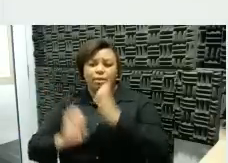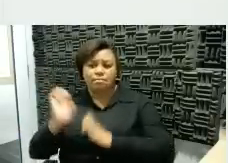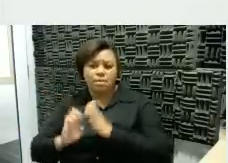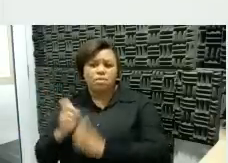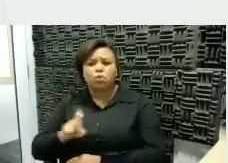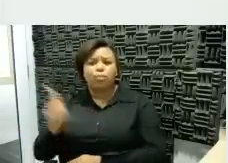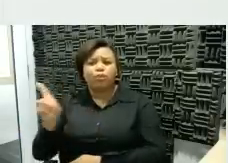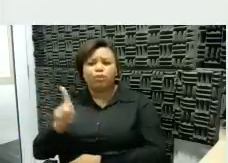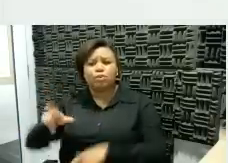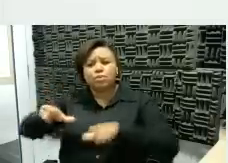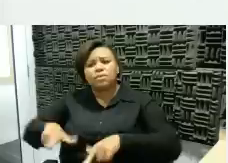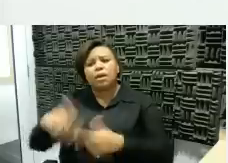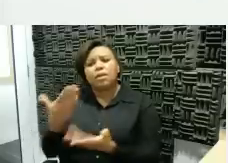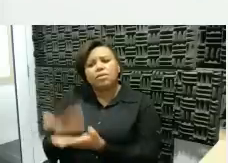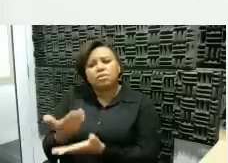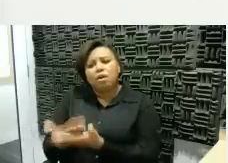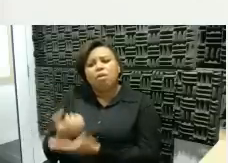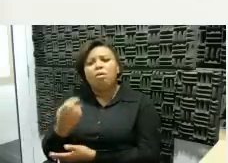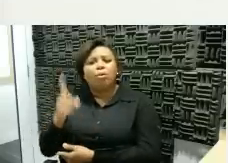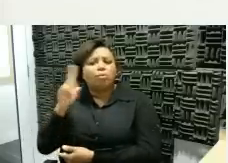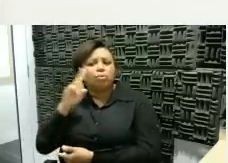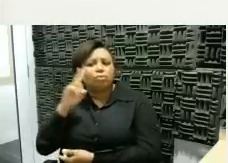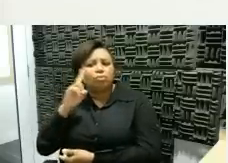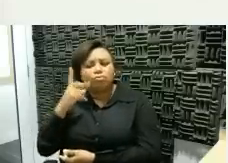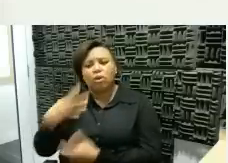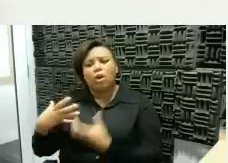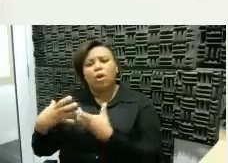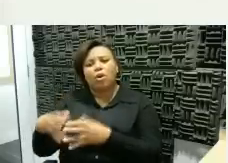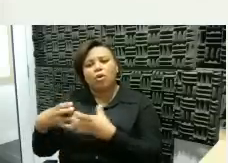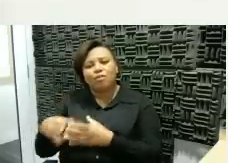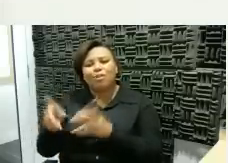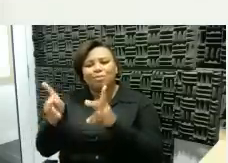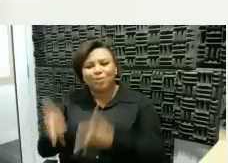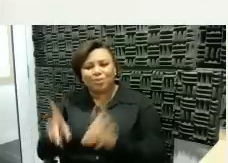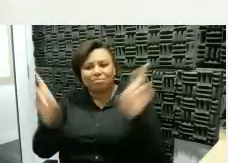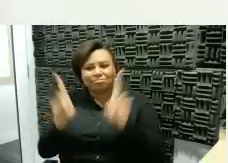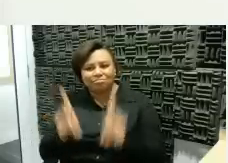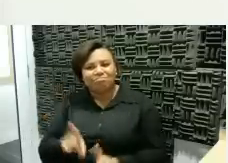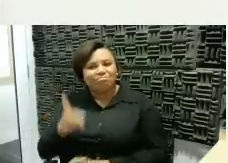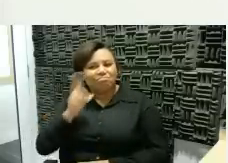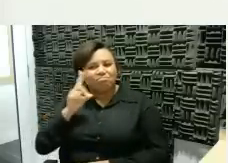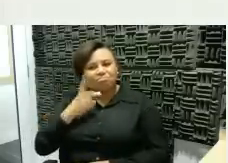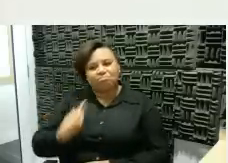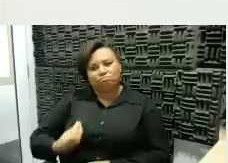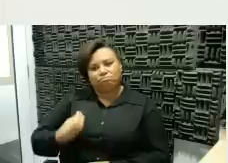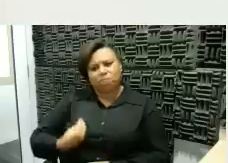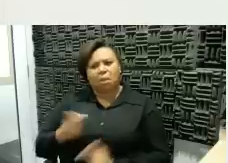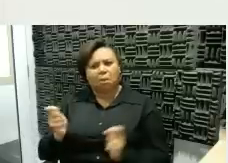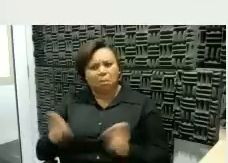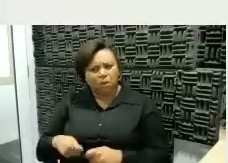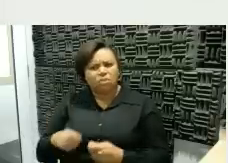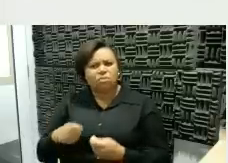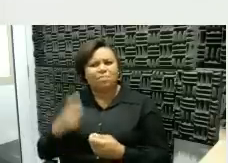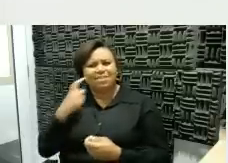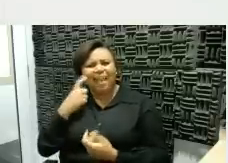dia a dia convivendo com pessoas com deficiência no meu dia a dia eu posso estar achando que tô incluindo mas na verdade